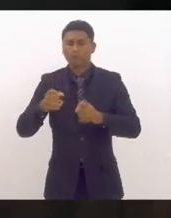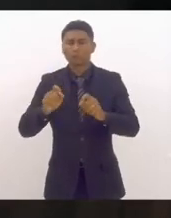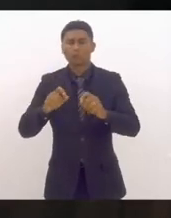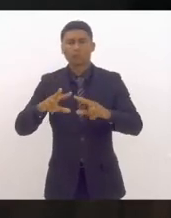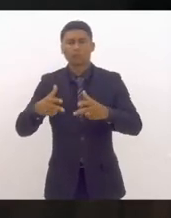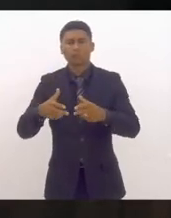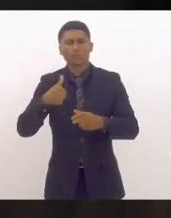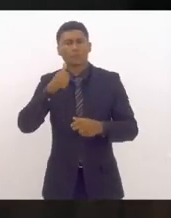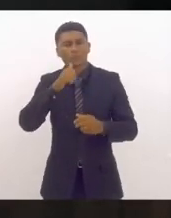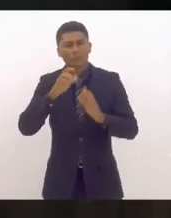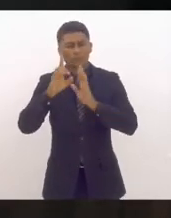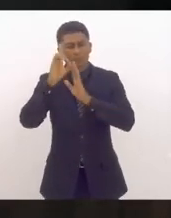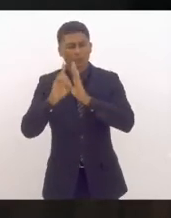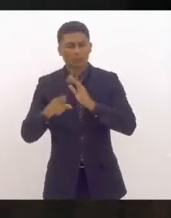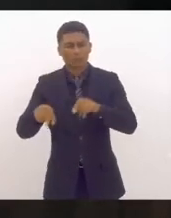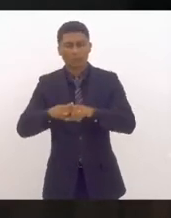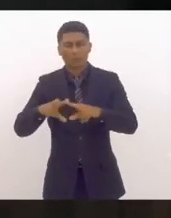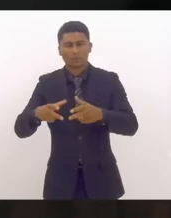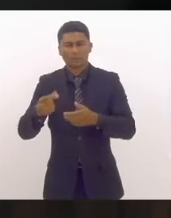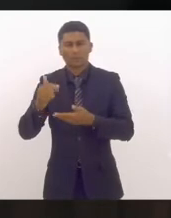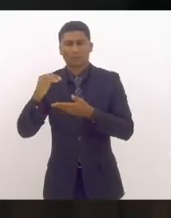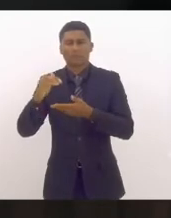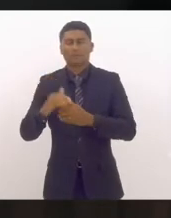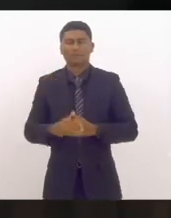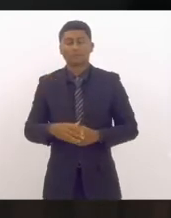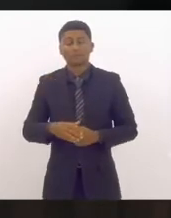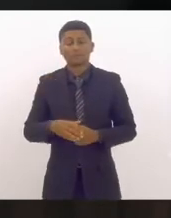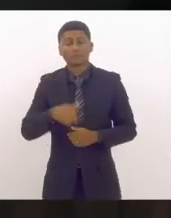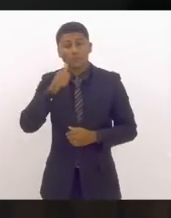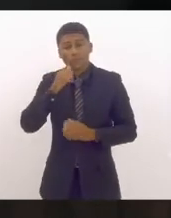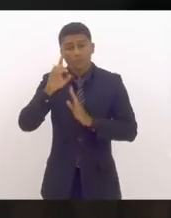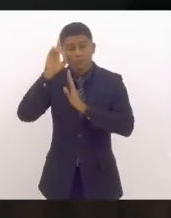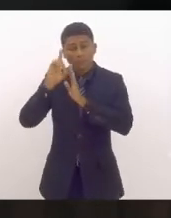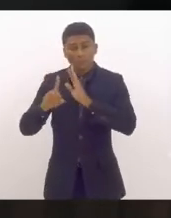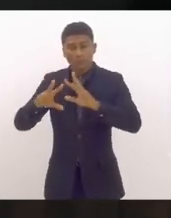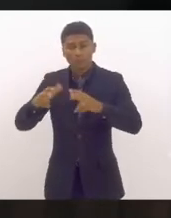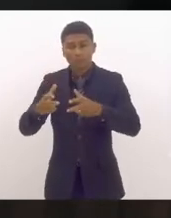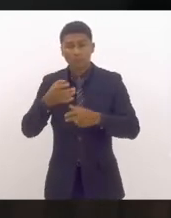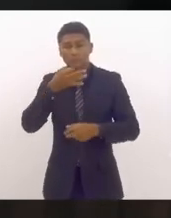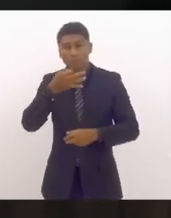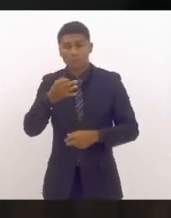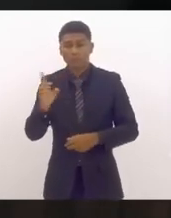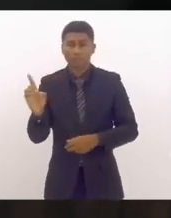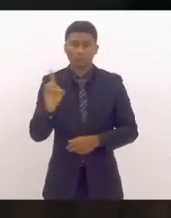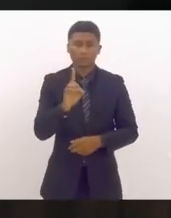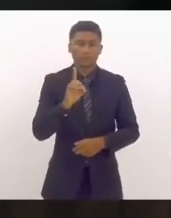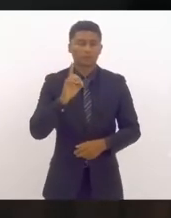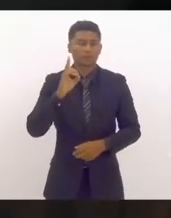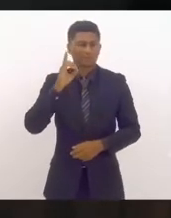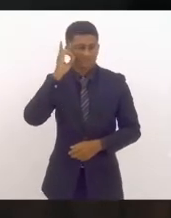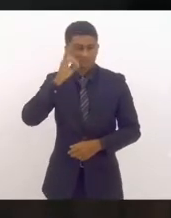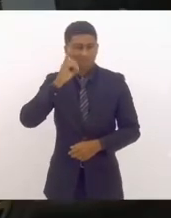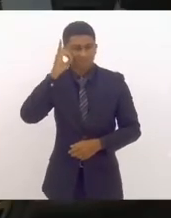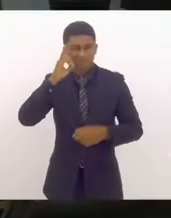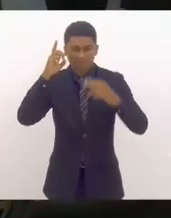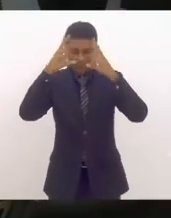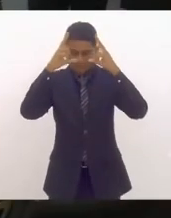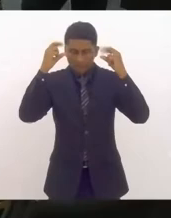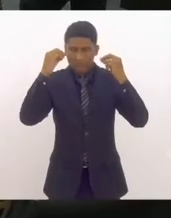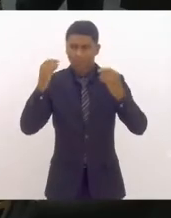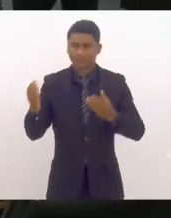e Orçamento. Para emitir parecer pela Comissão de Defesa do Direito da Mulher, deputada enfermeira Rejane.